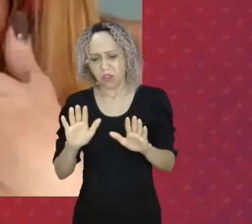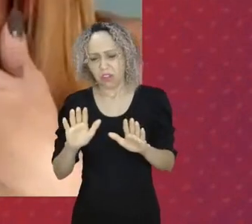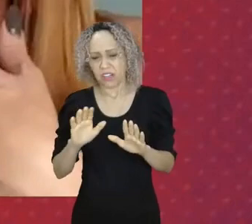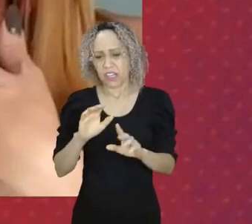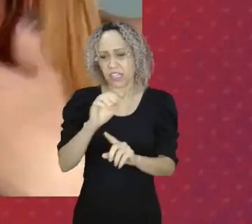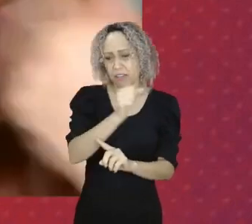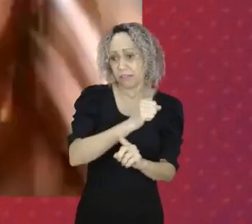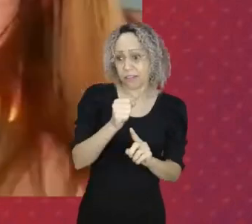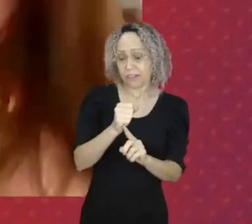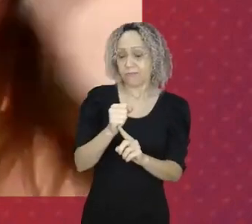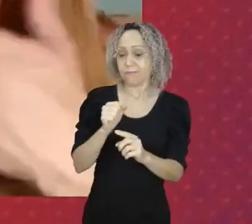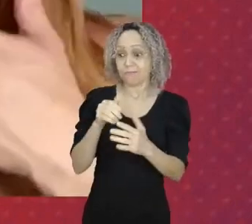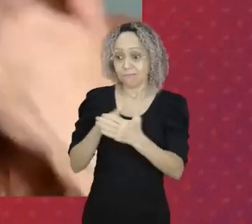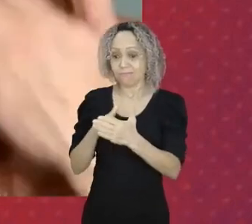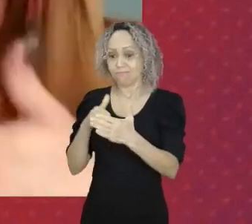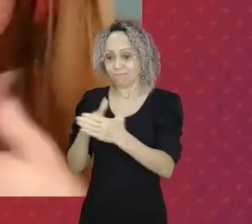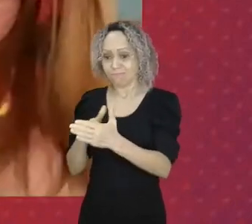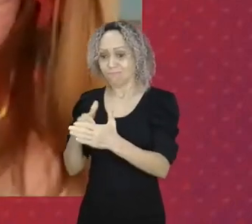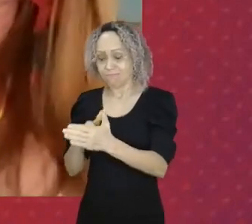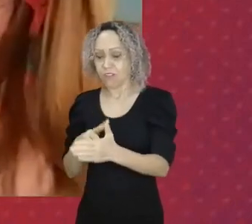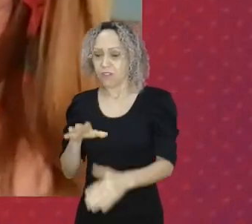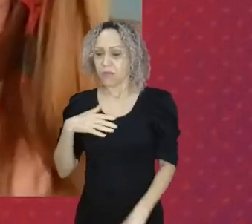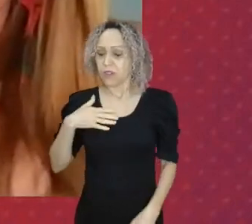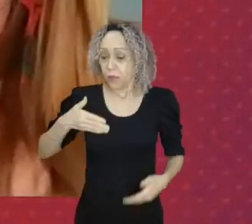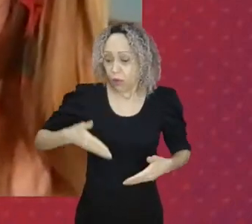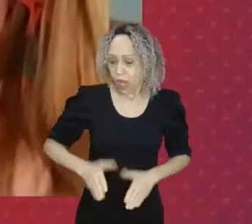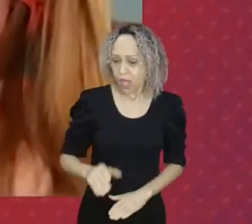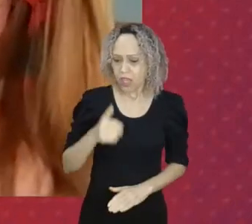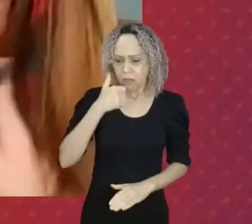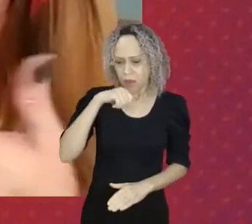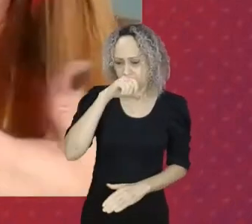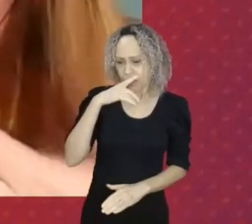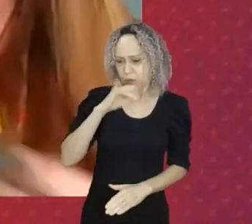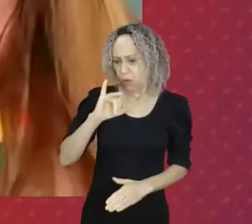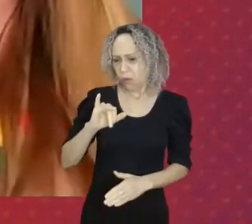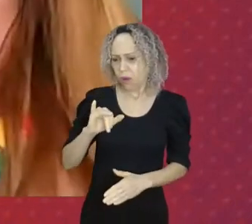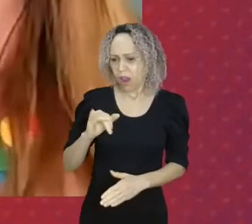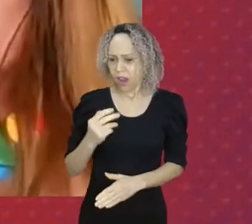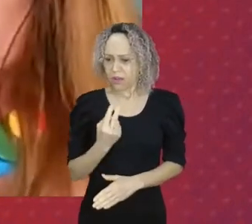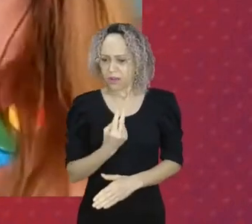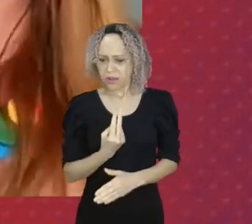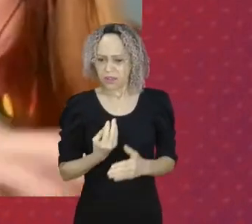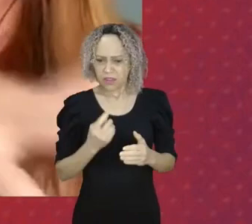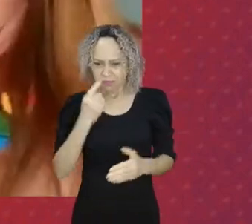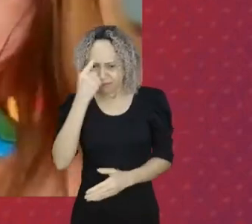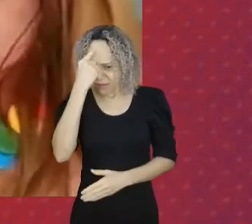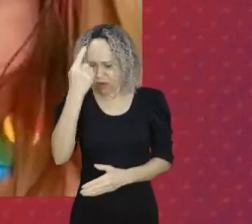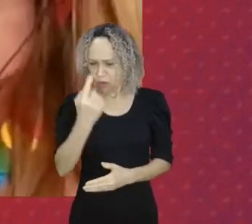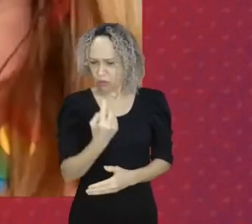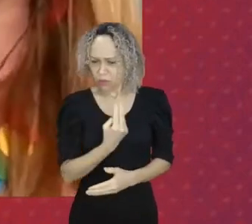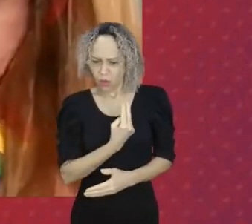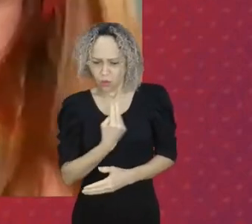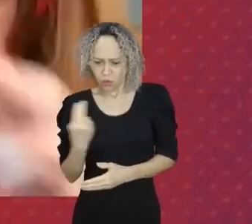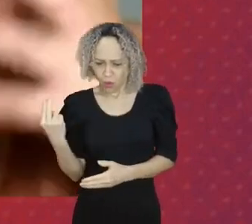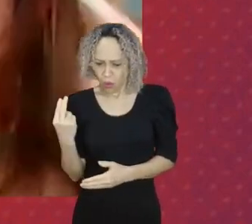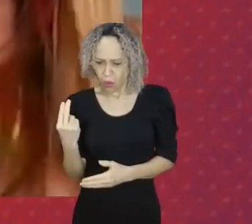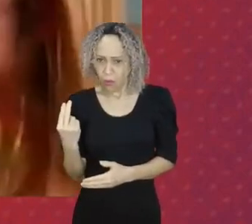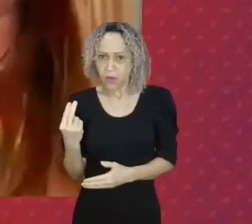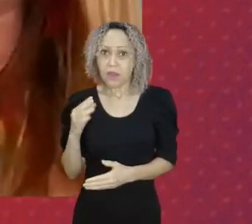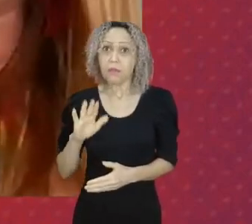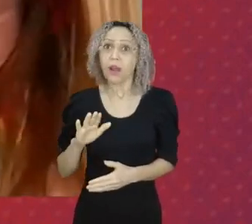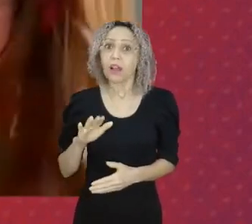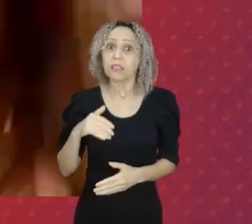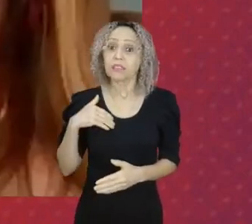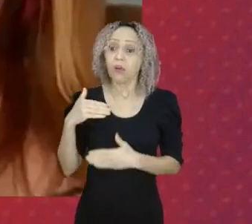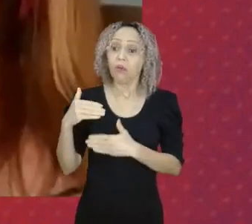alterado. Então, me deram um nome, não é um nome que se adequa ao meu gênero, e isso faz com que a gente haja vários constrangimentos. Mas não é